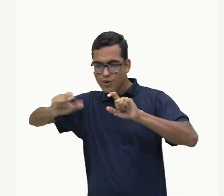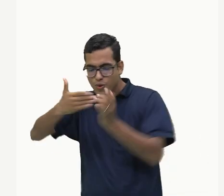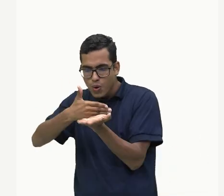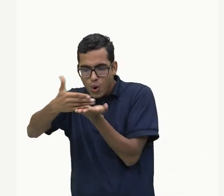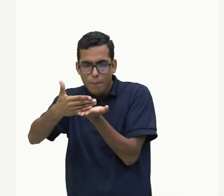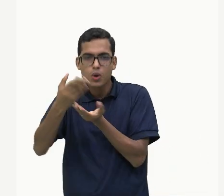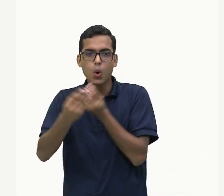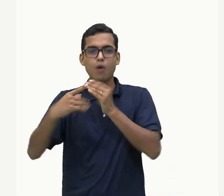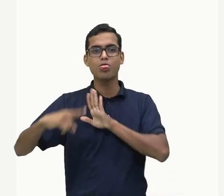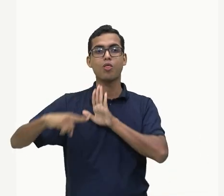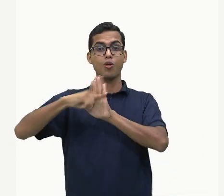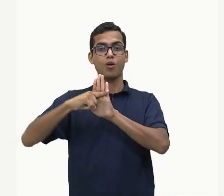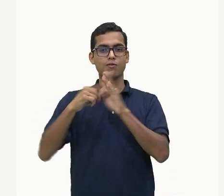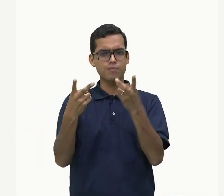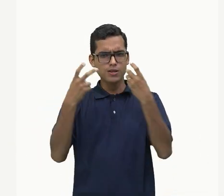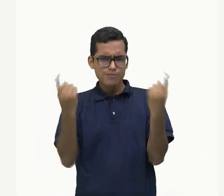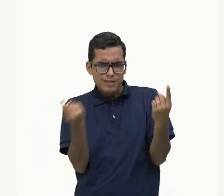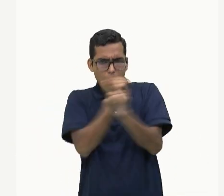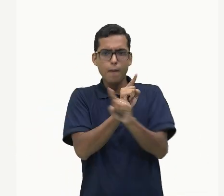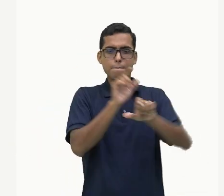há uma mudança aqui, gente,